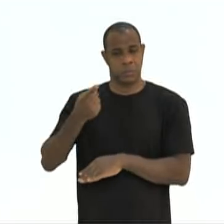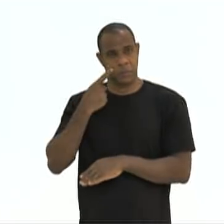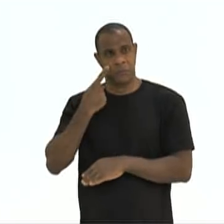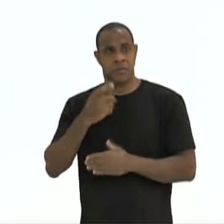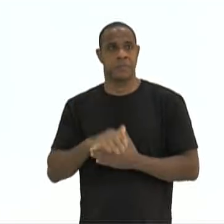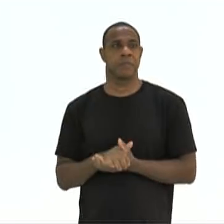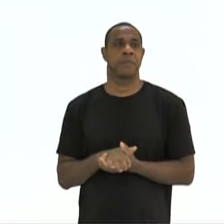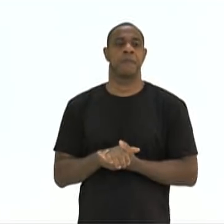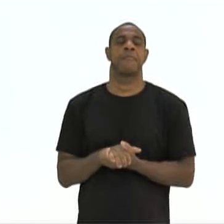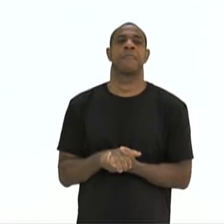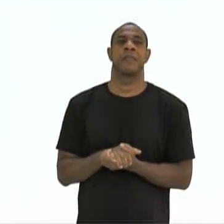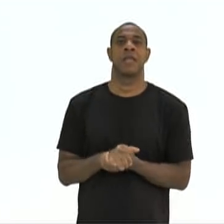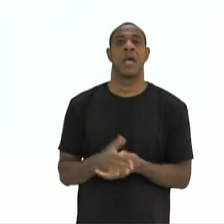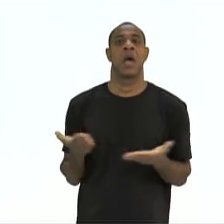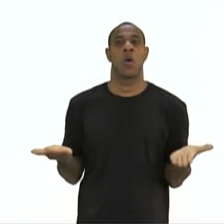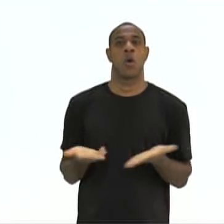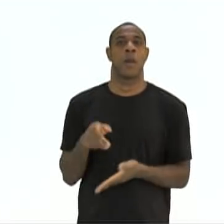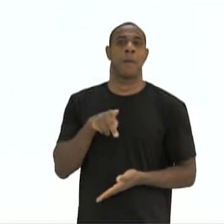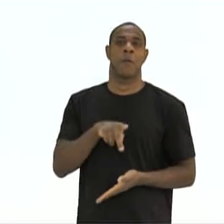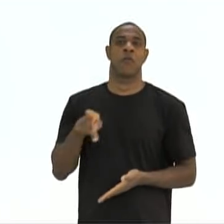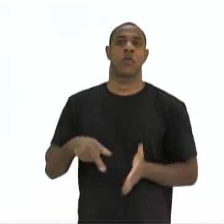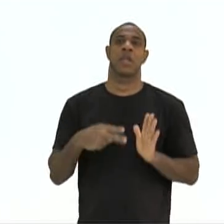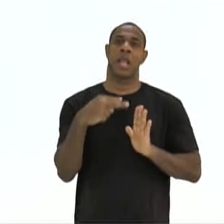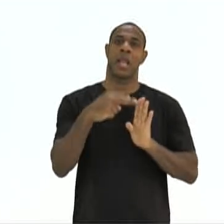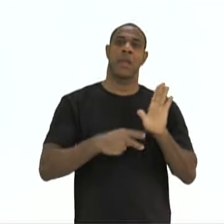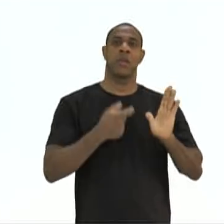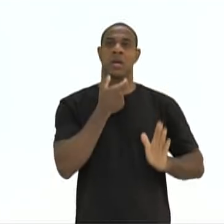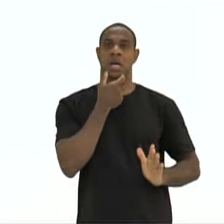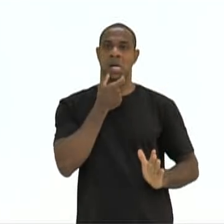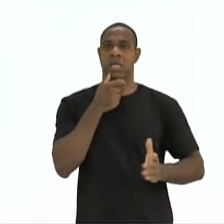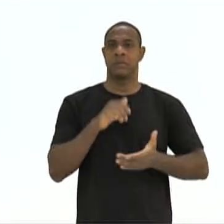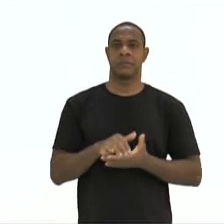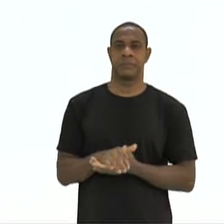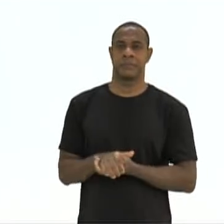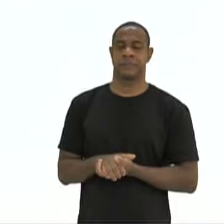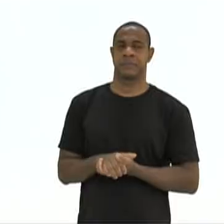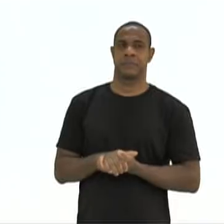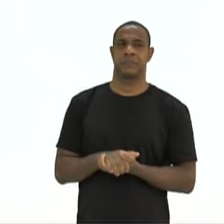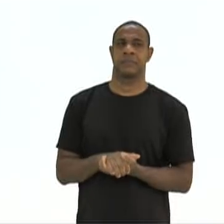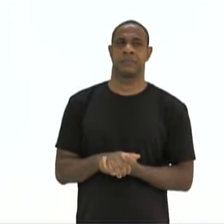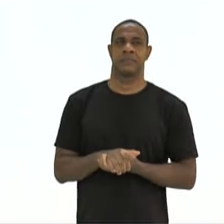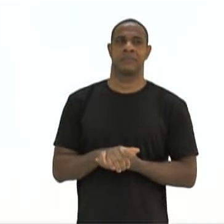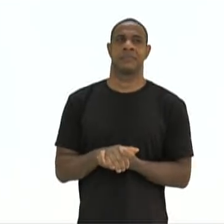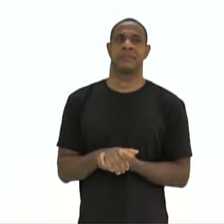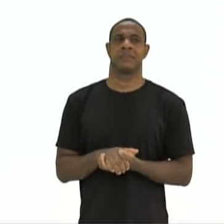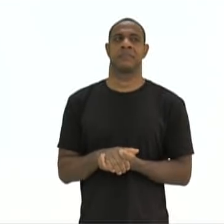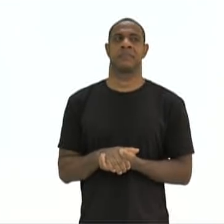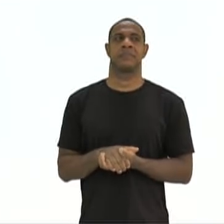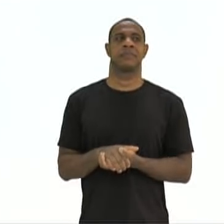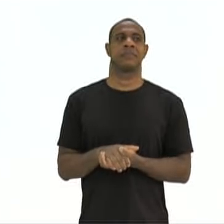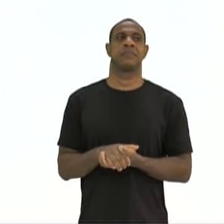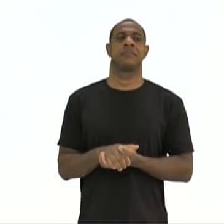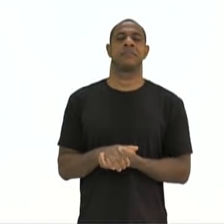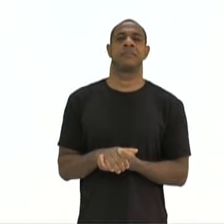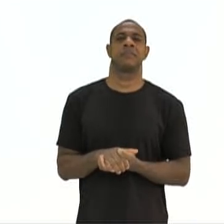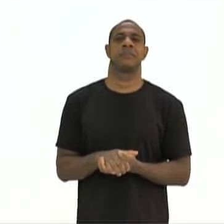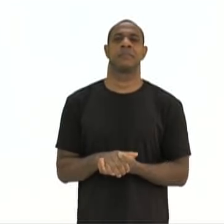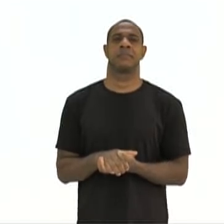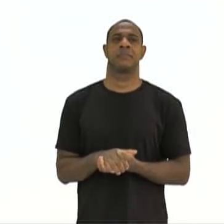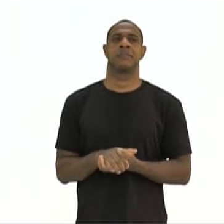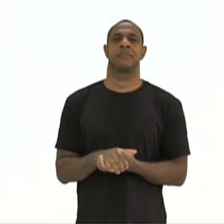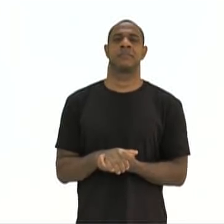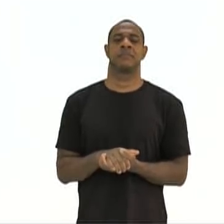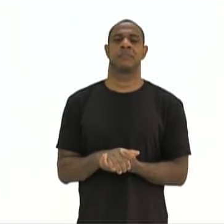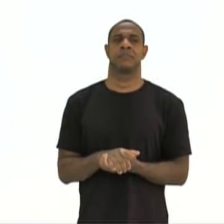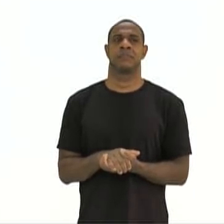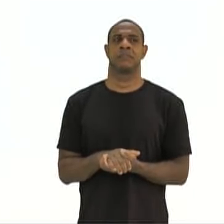Dragunov, a young Russian who has been training since in the age of 15, stands out as a great name in